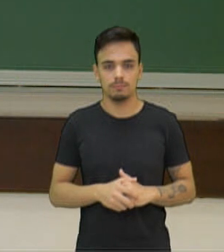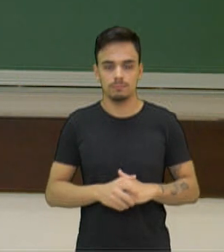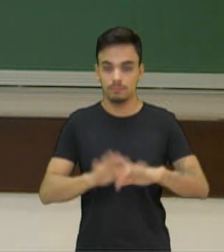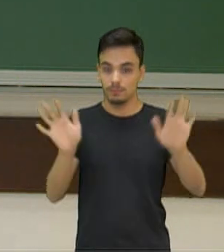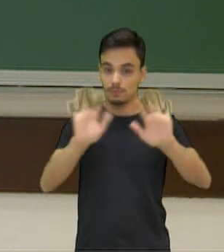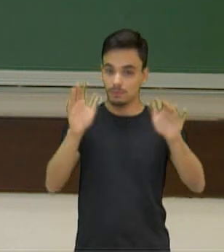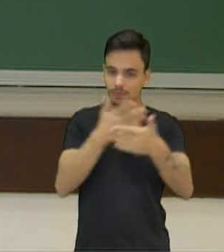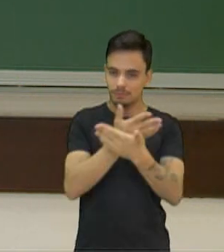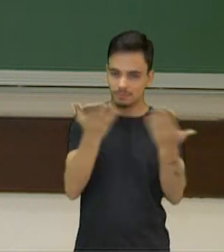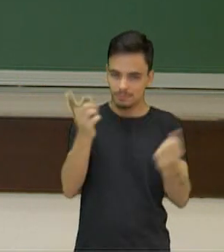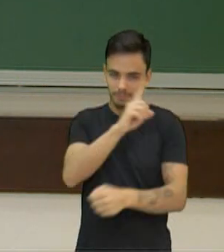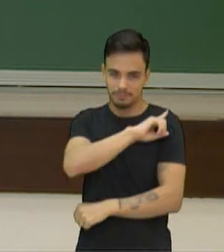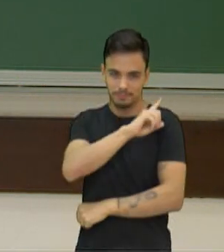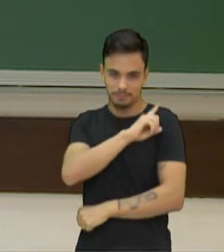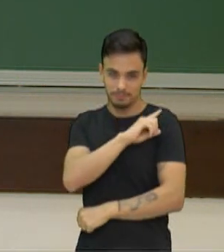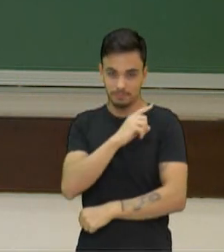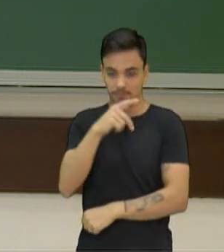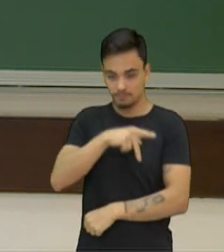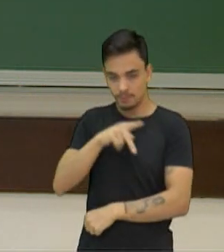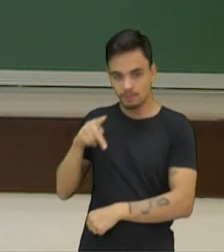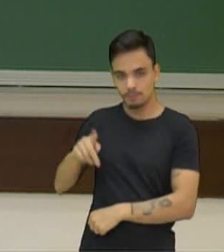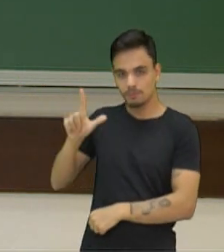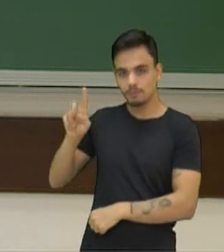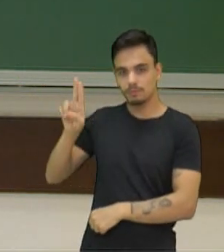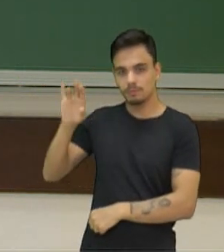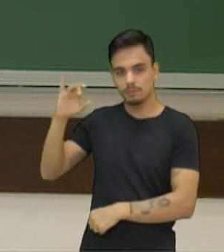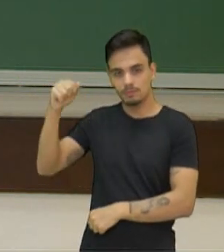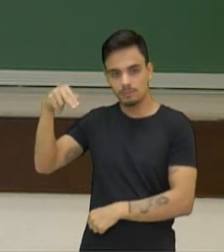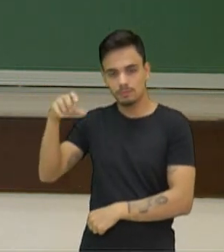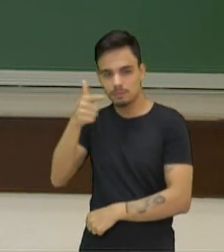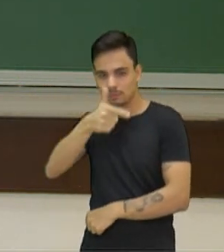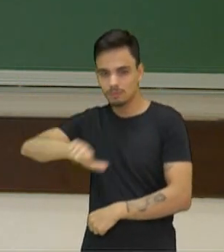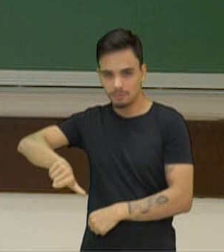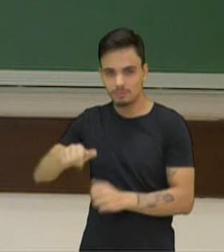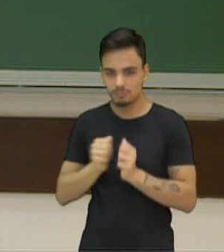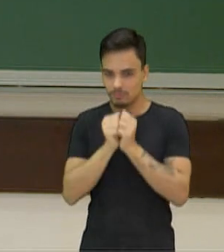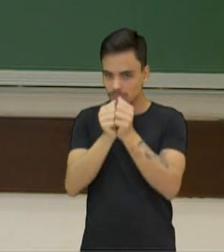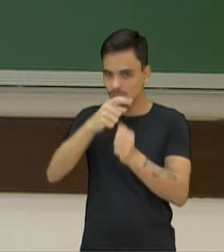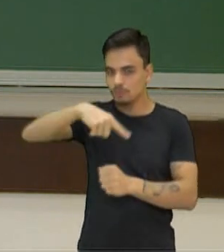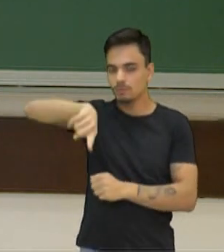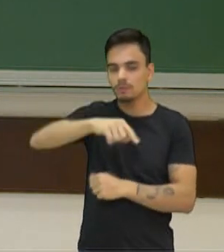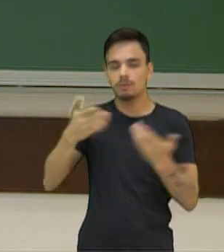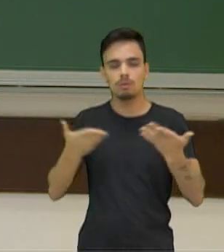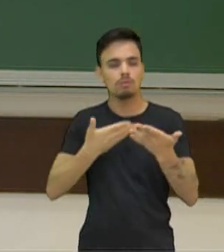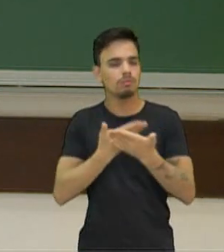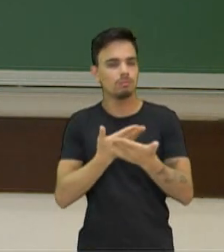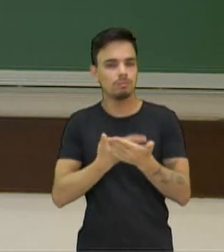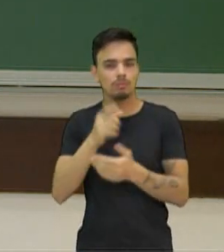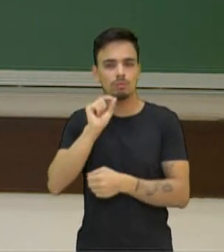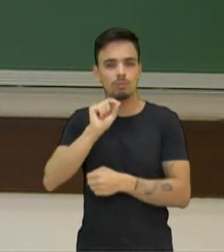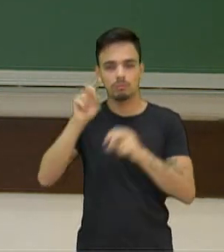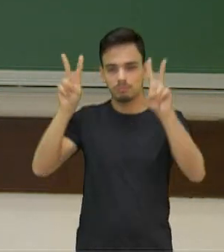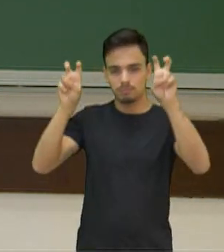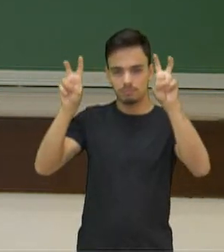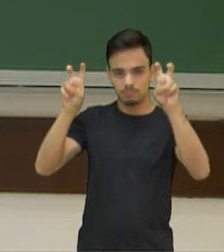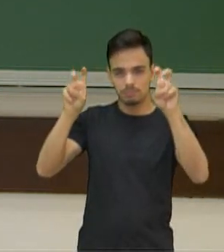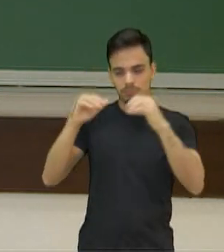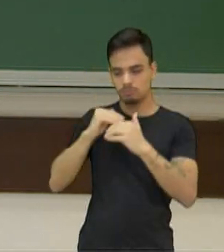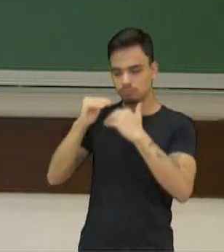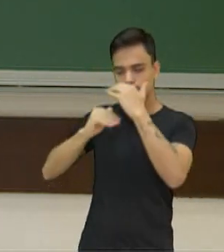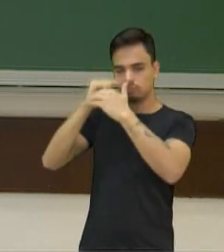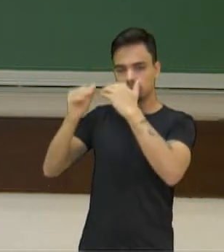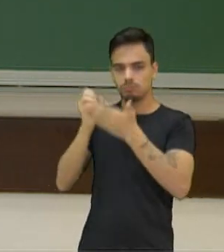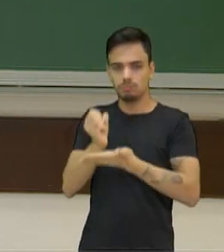Fala galera do primeiro ano, professor Luciano mais uma vez com vocês e hoje vamos trabalhar o tema